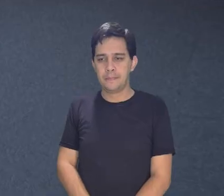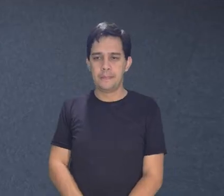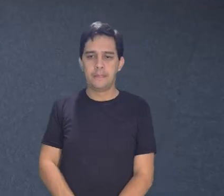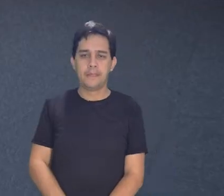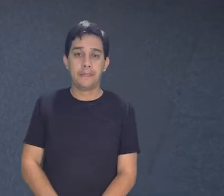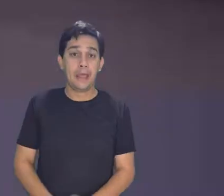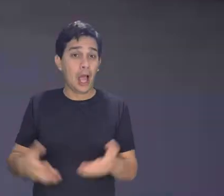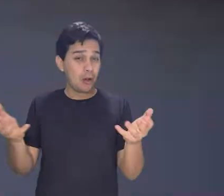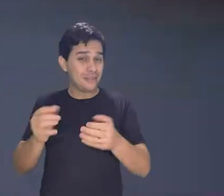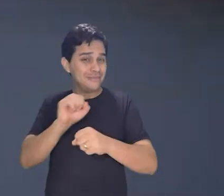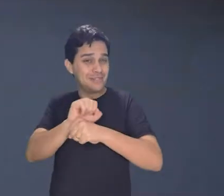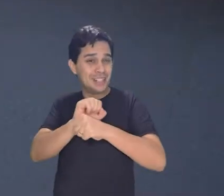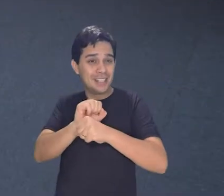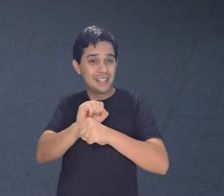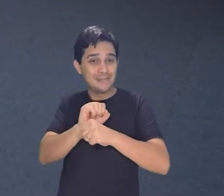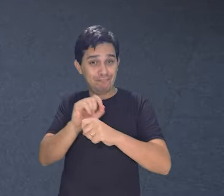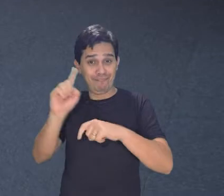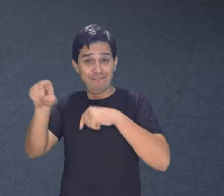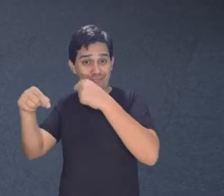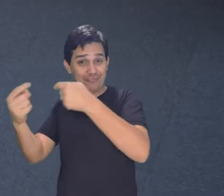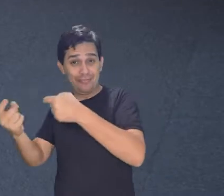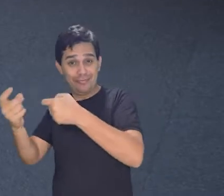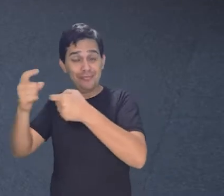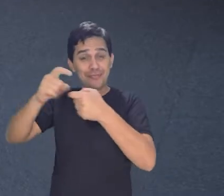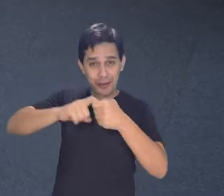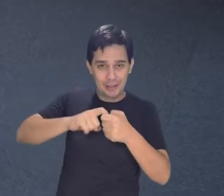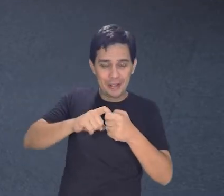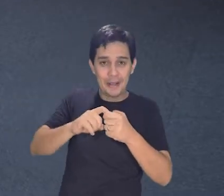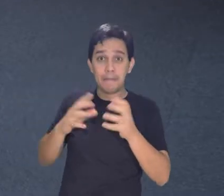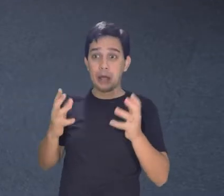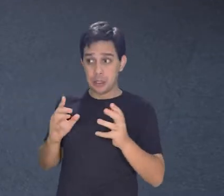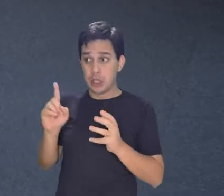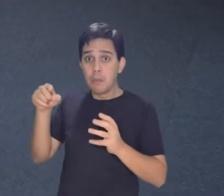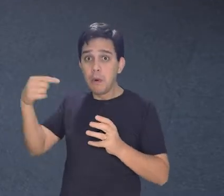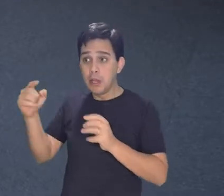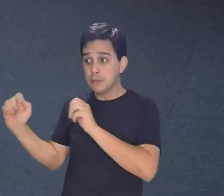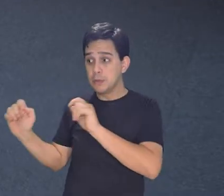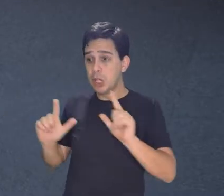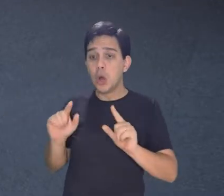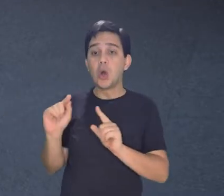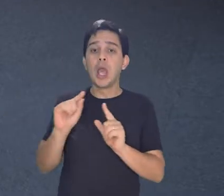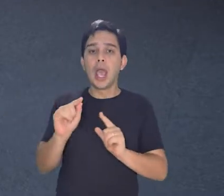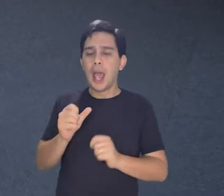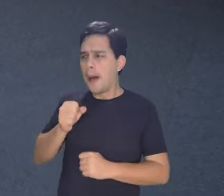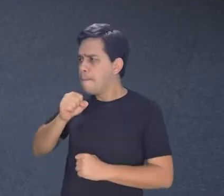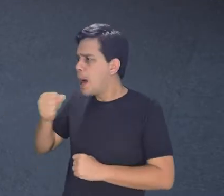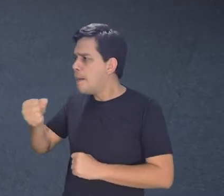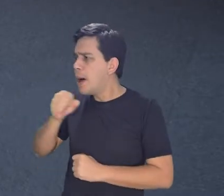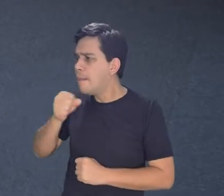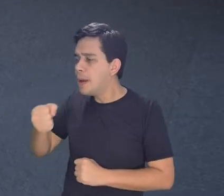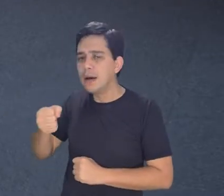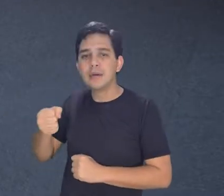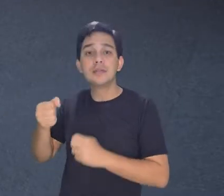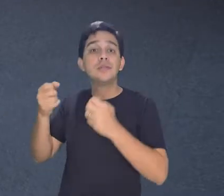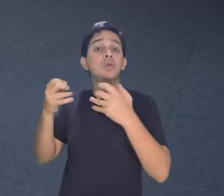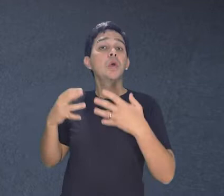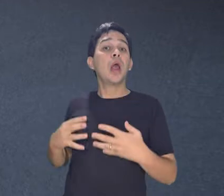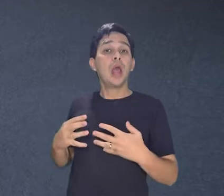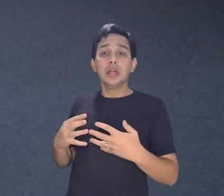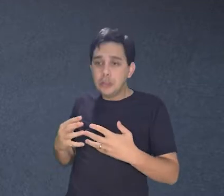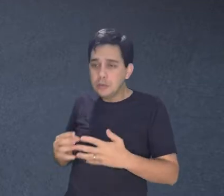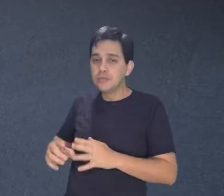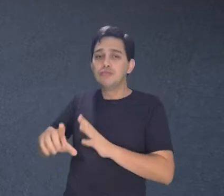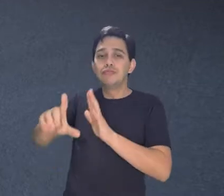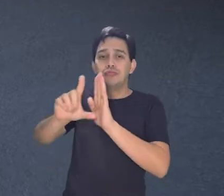E nós vamos para um rápido intervalo. A seguir, não perca uma entrevista especial sobre a importância do sistema de garantia